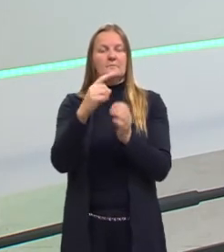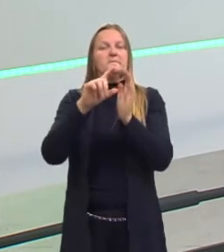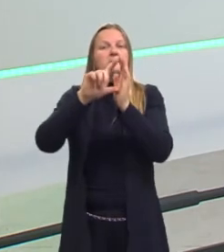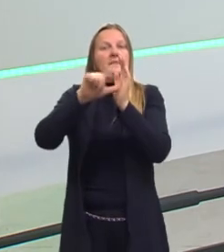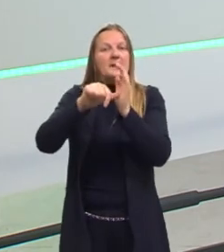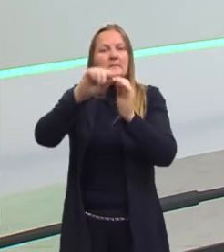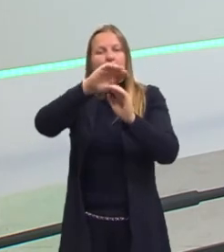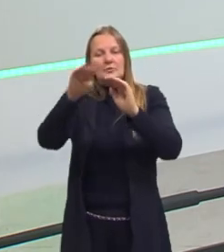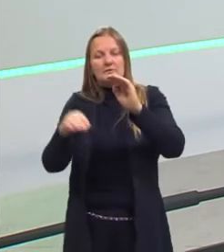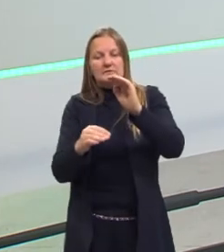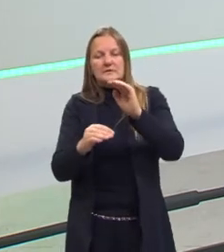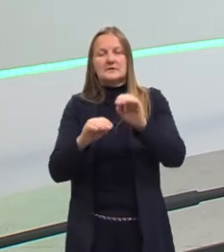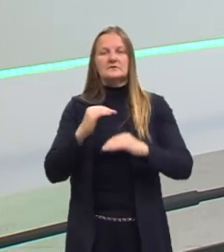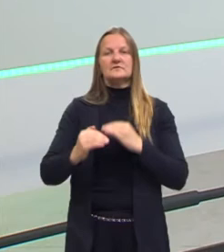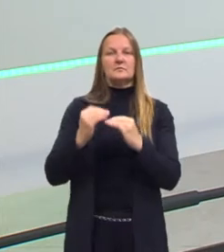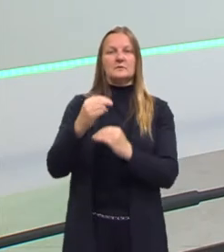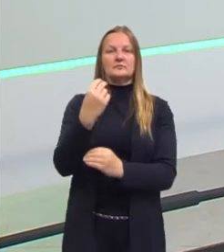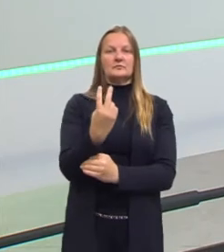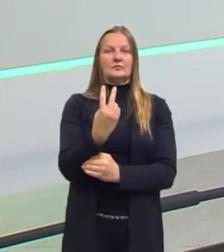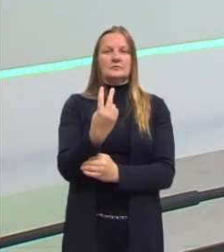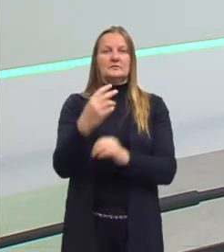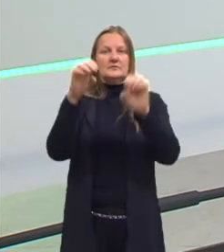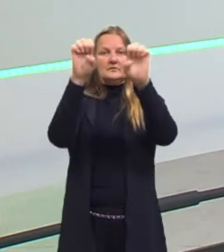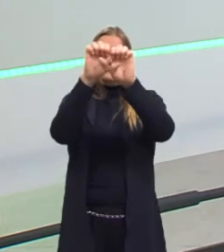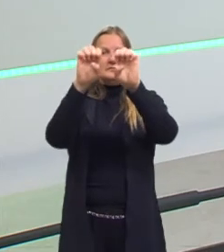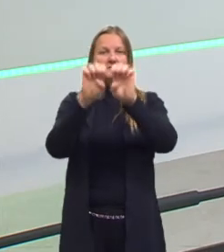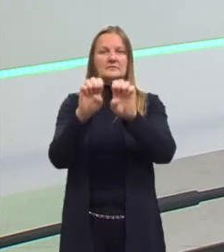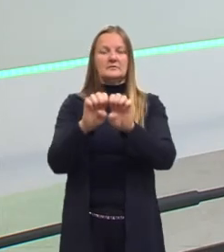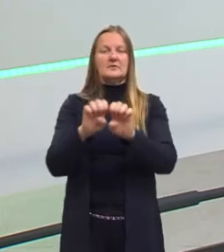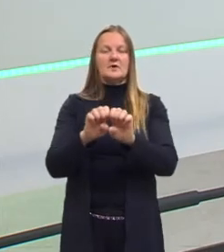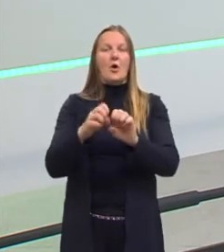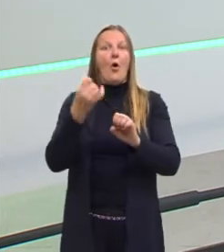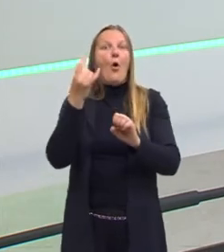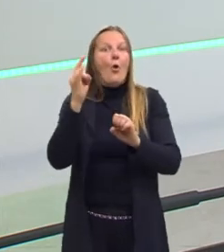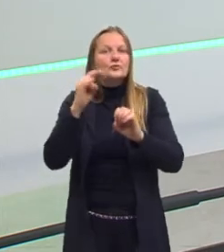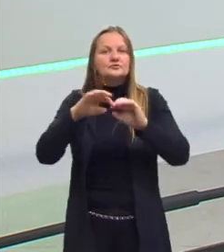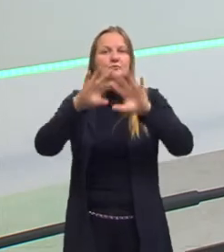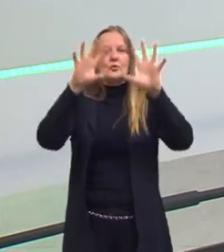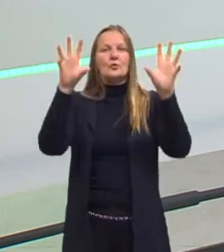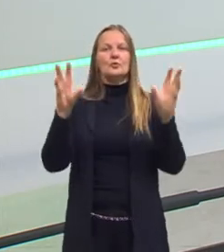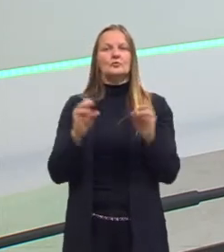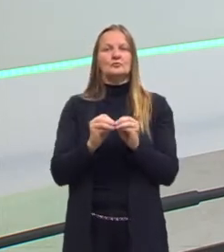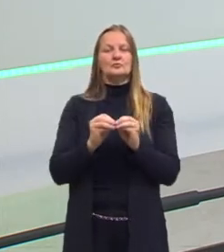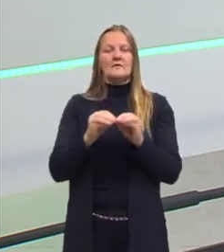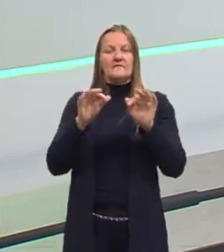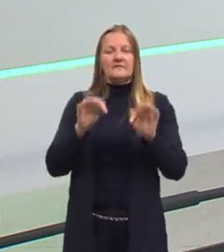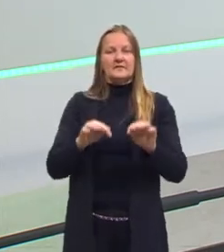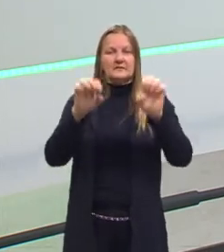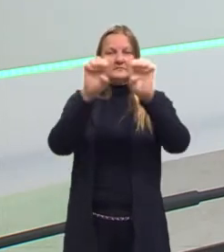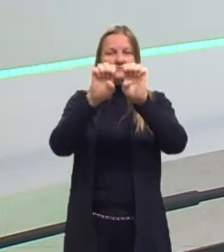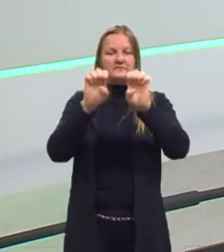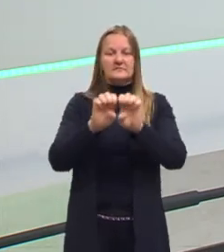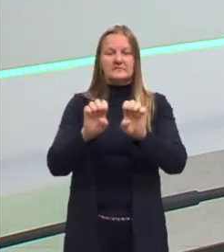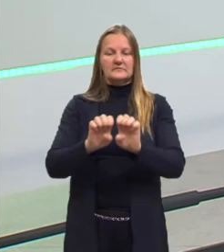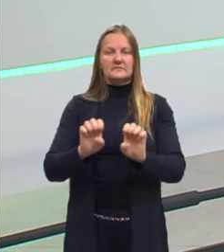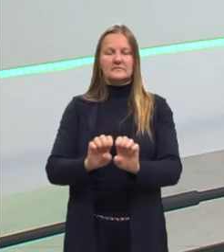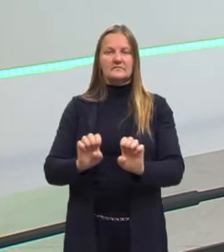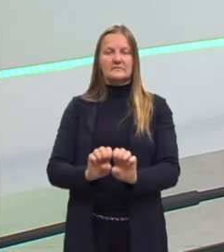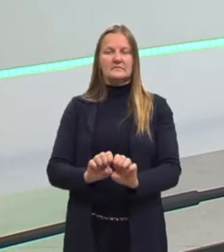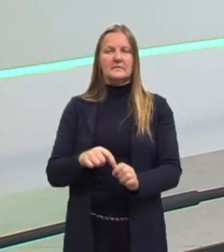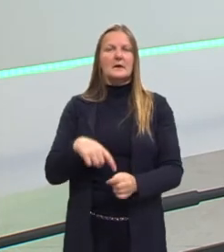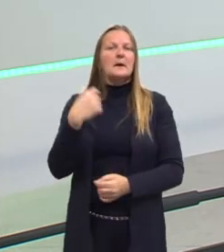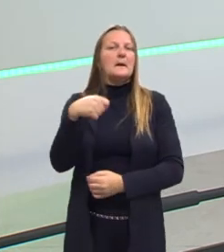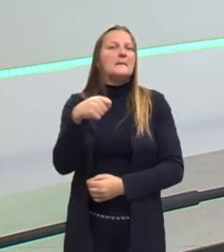do esqueleto desenvolvimento dois outra parte do esqueleto e conclusão finalizando o esqueleto e o que que precisa